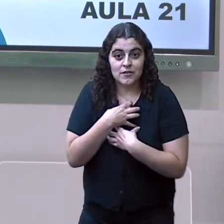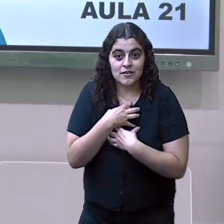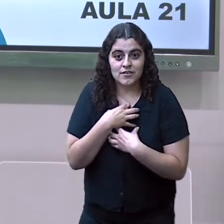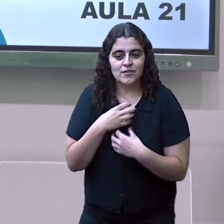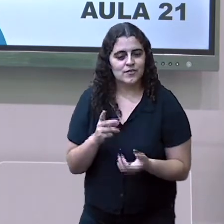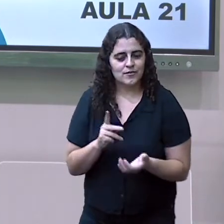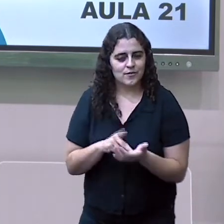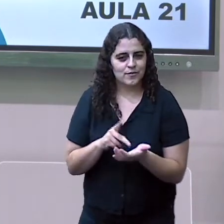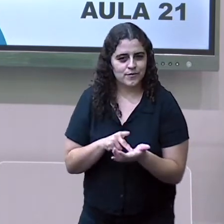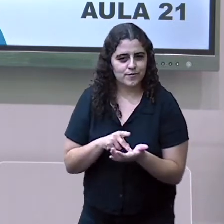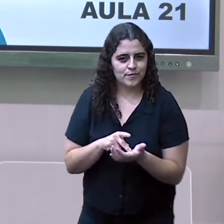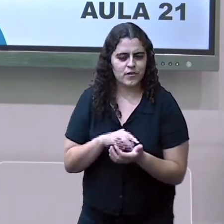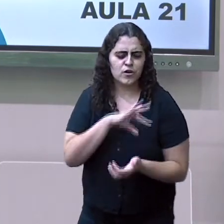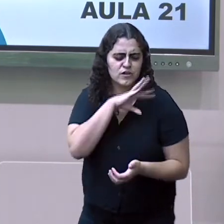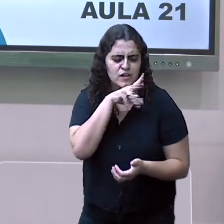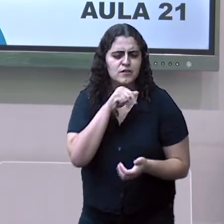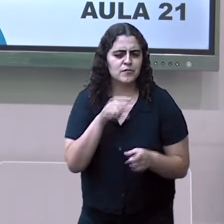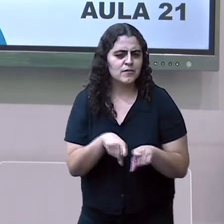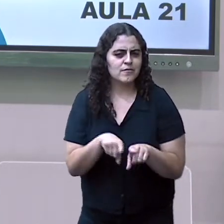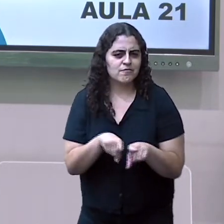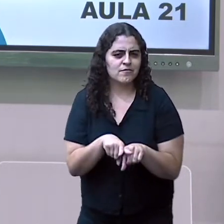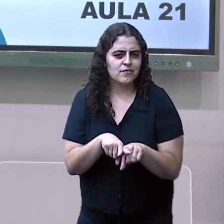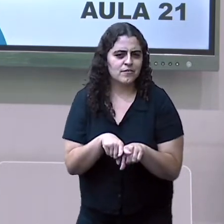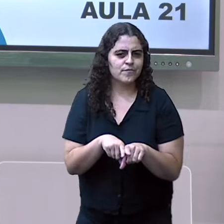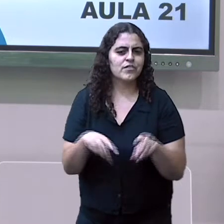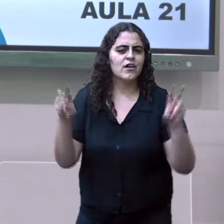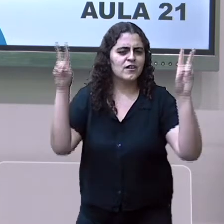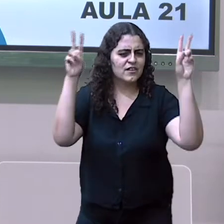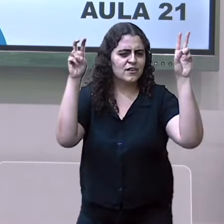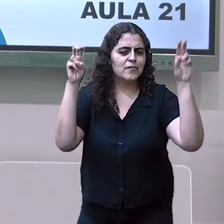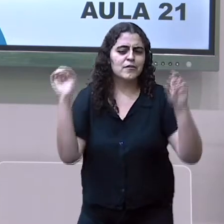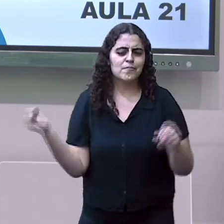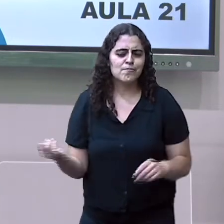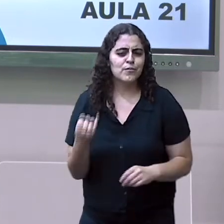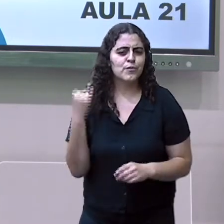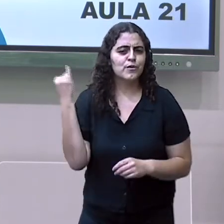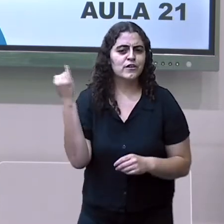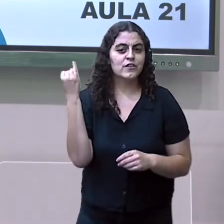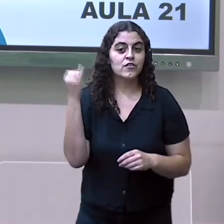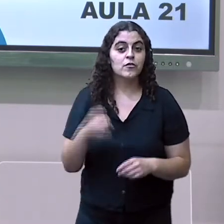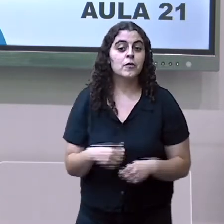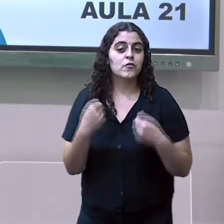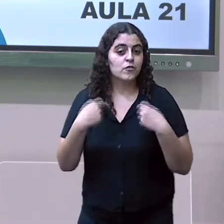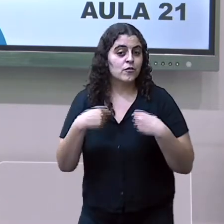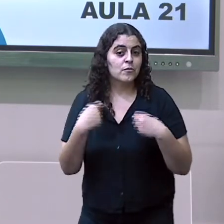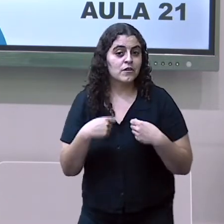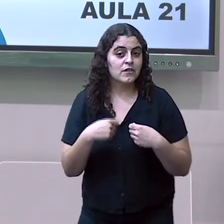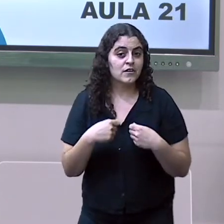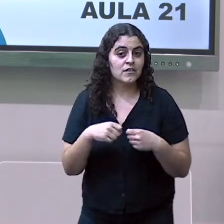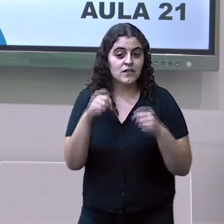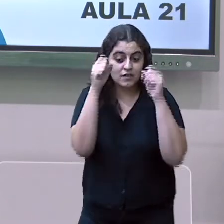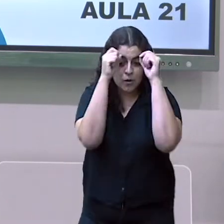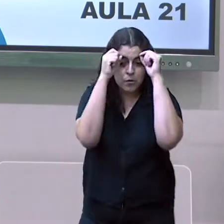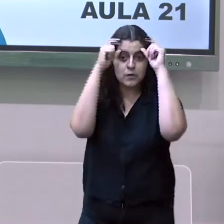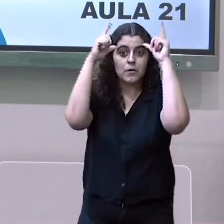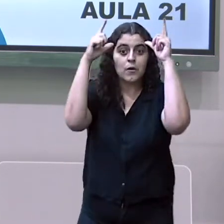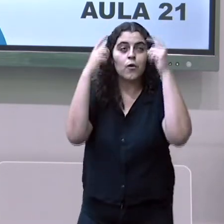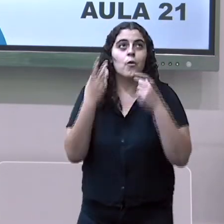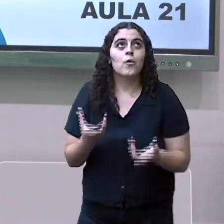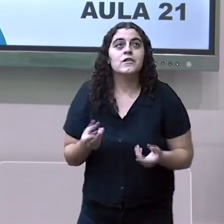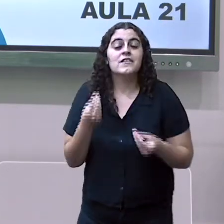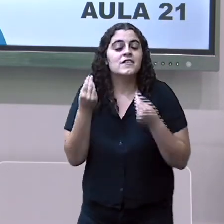claro que são temas dos nossos estudos, porque nós precisamos conhecer, compreender e